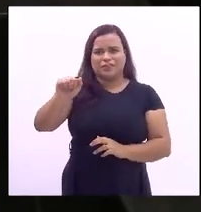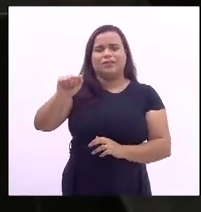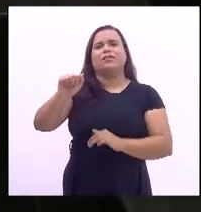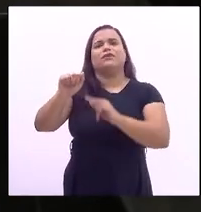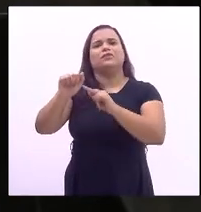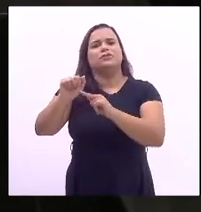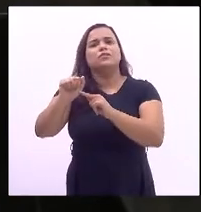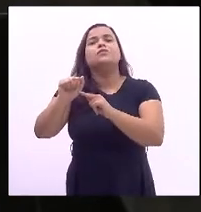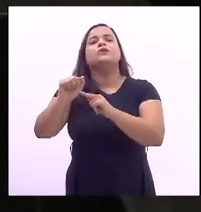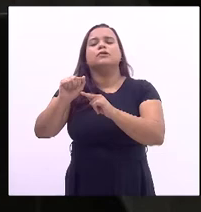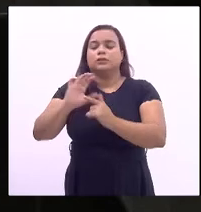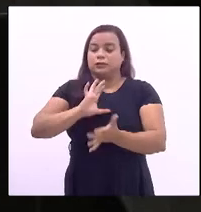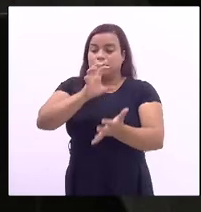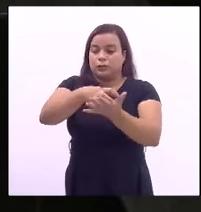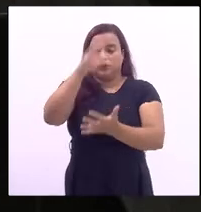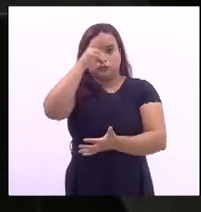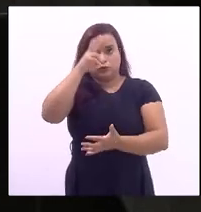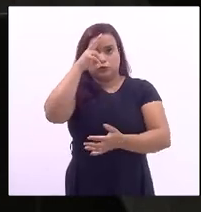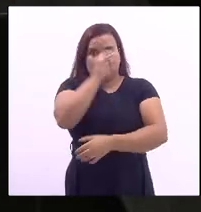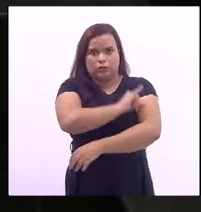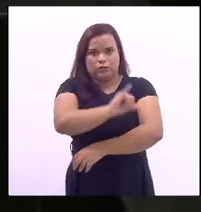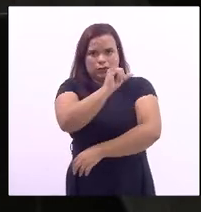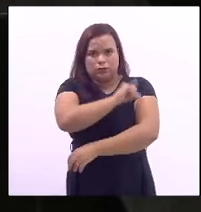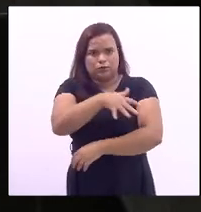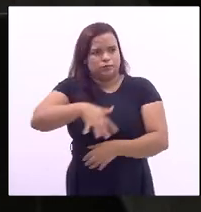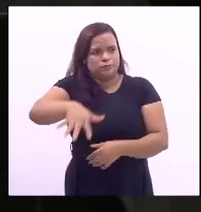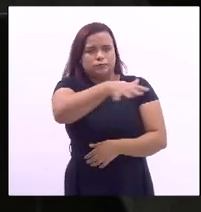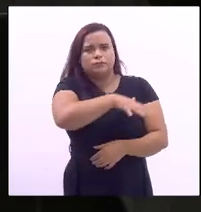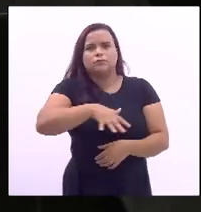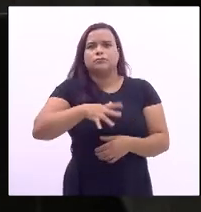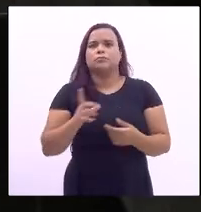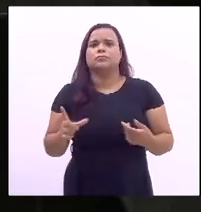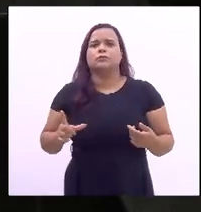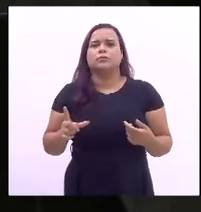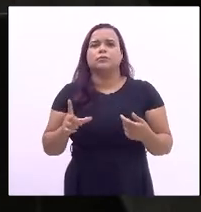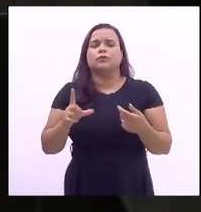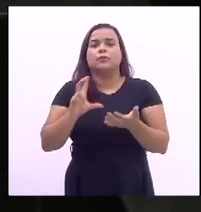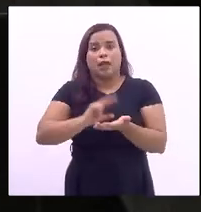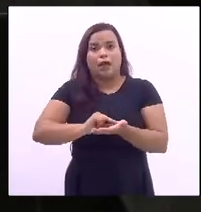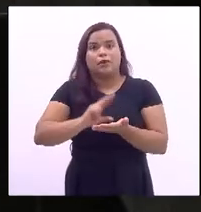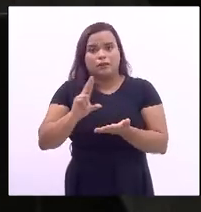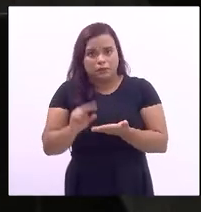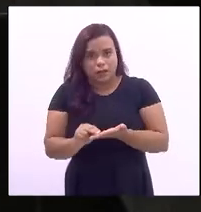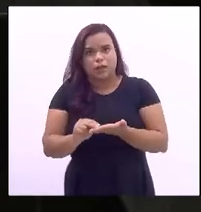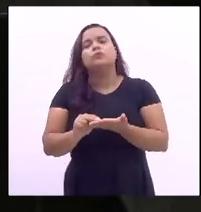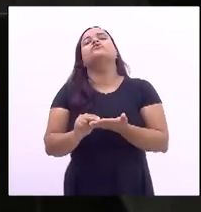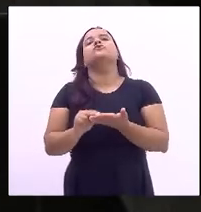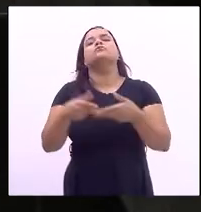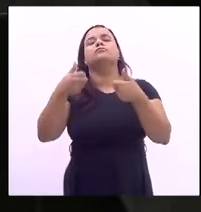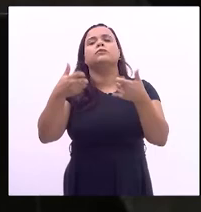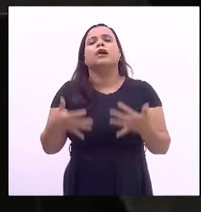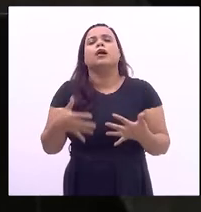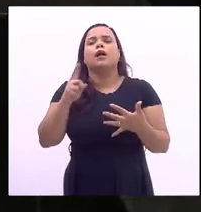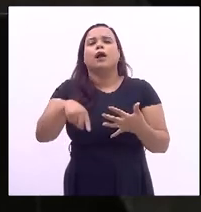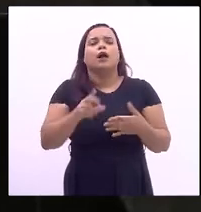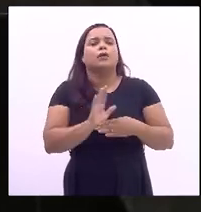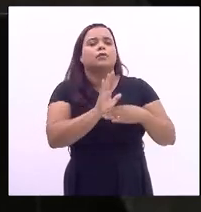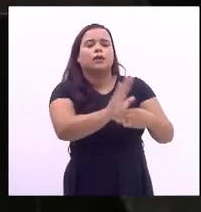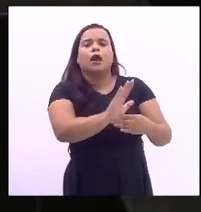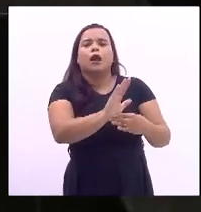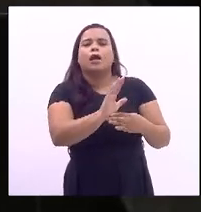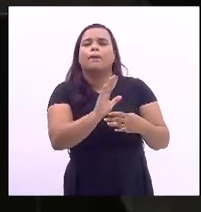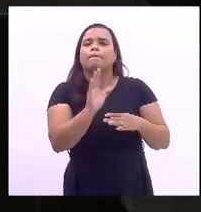do Rio de Janeiro a área abrangida pelo anexo 1 desta lei para efeito de concessão eu fiz